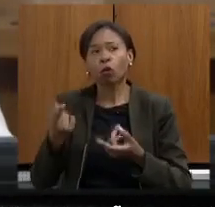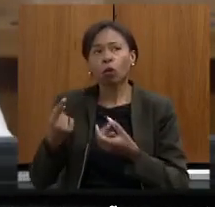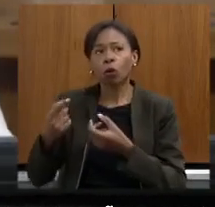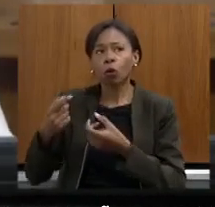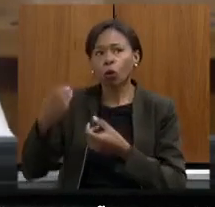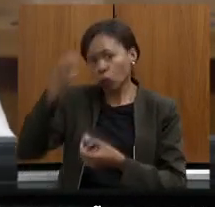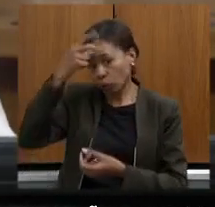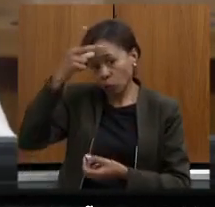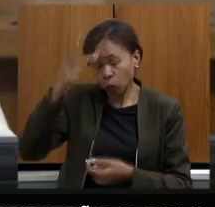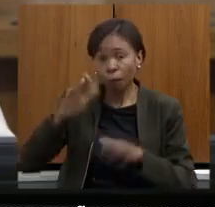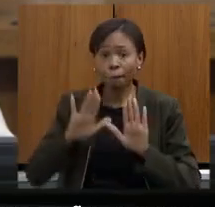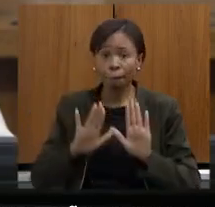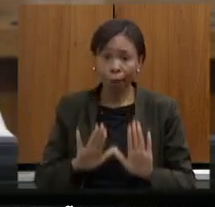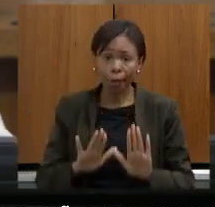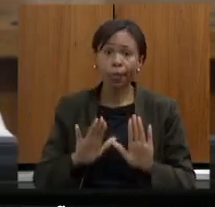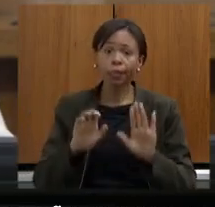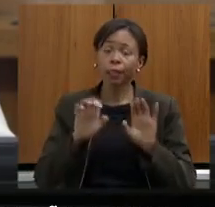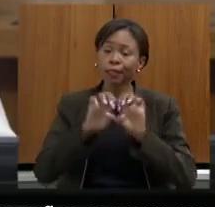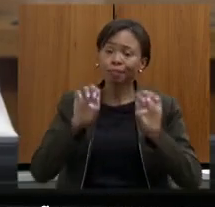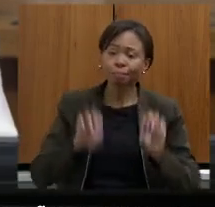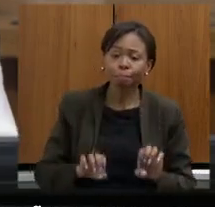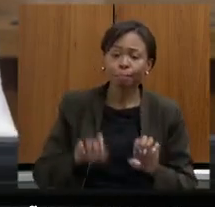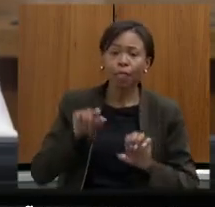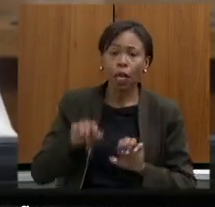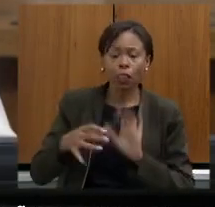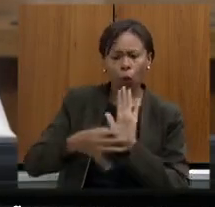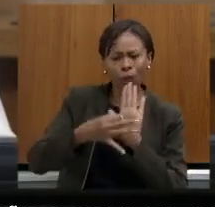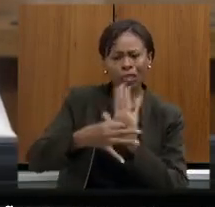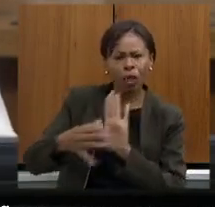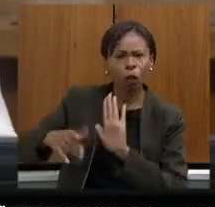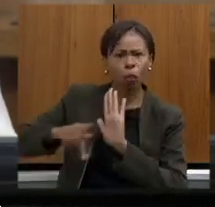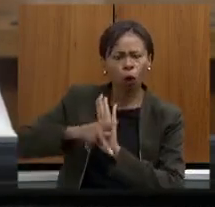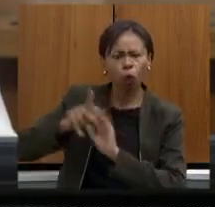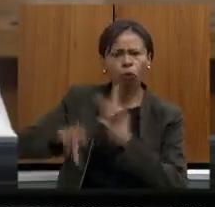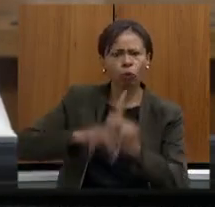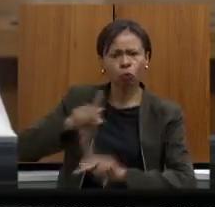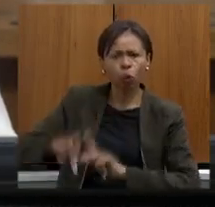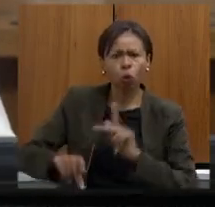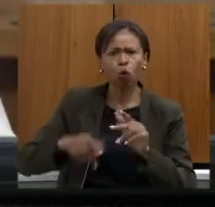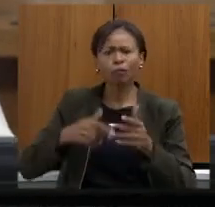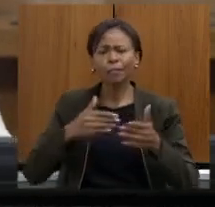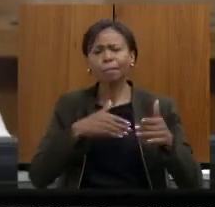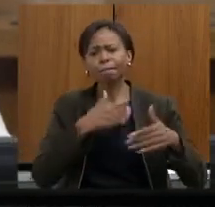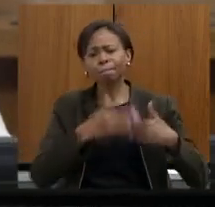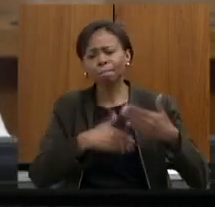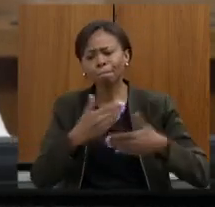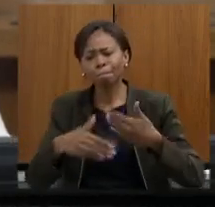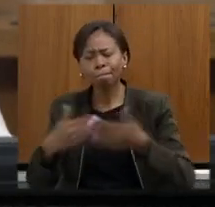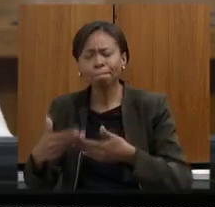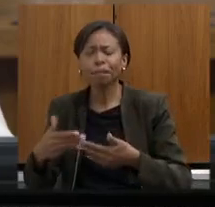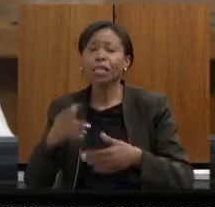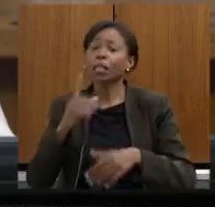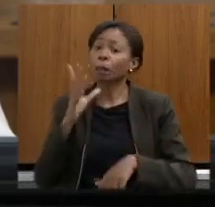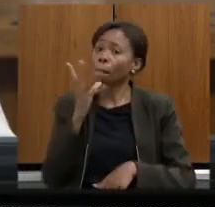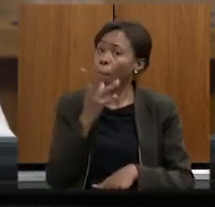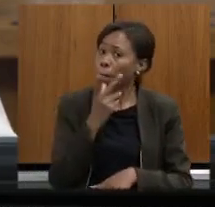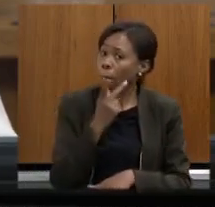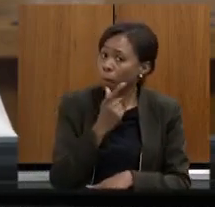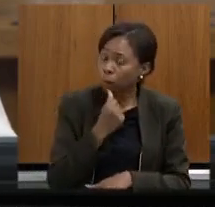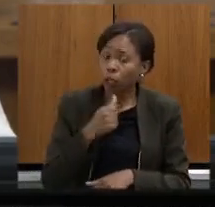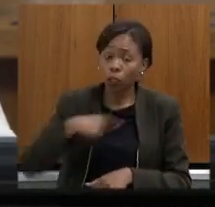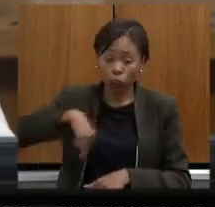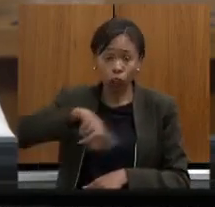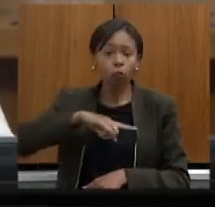mas estruturar essa consulta Popular rodar todo esse processo é algo que demanda algum tempo e nós